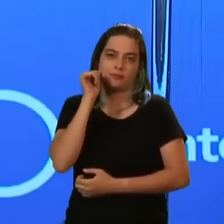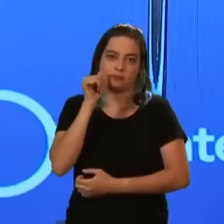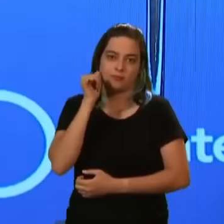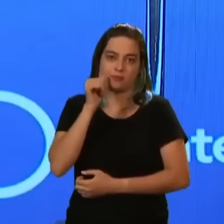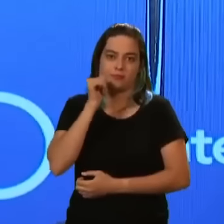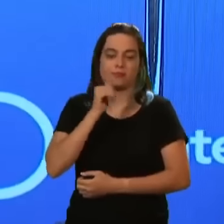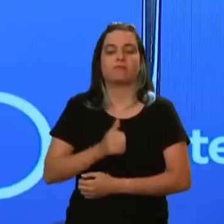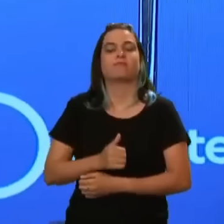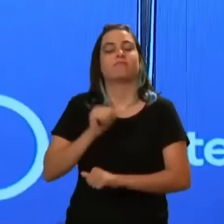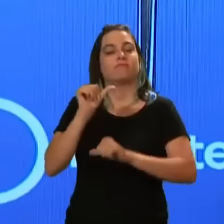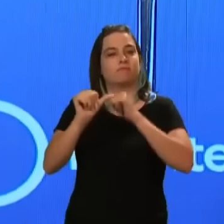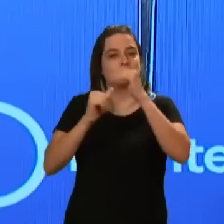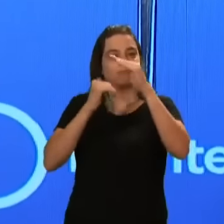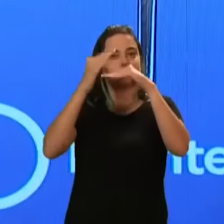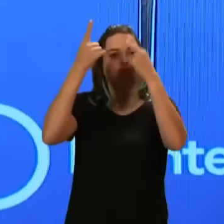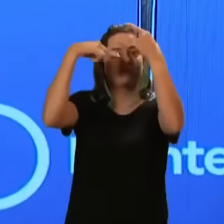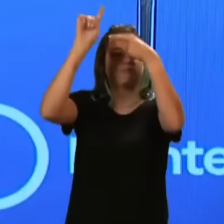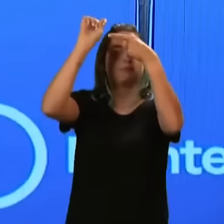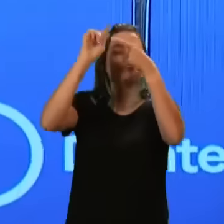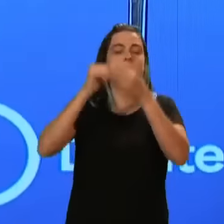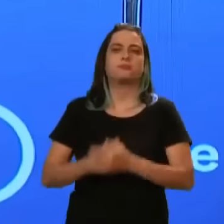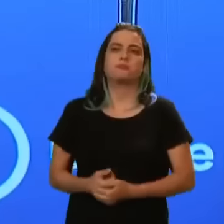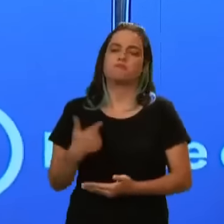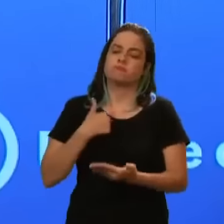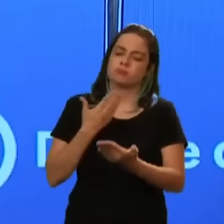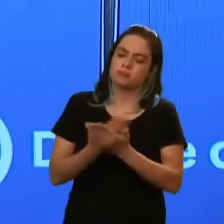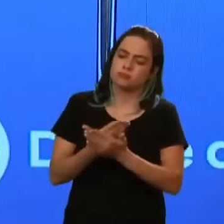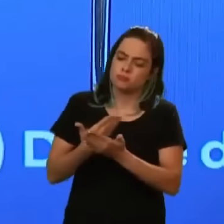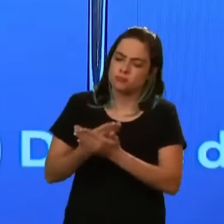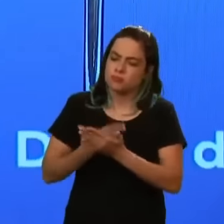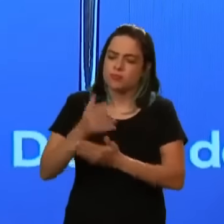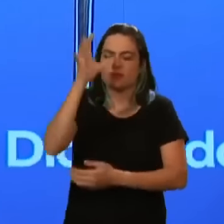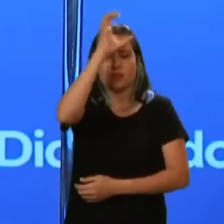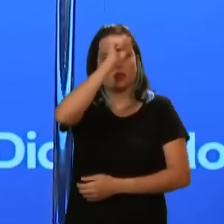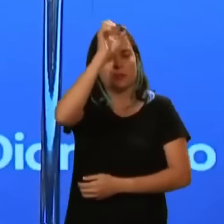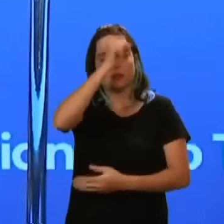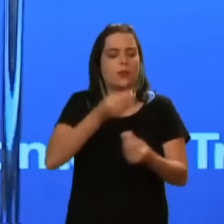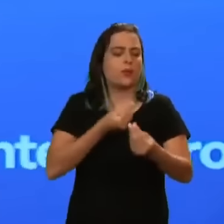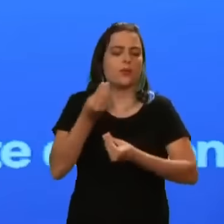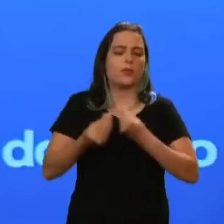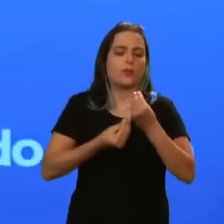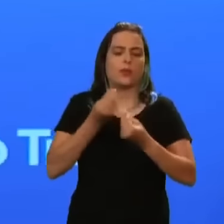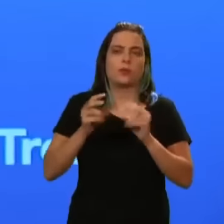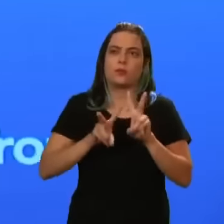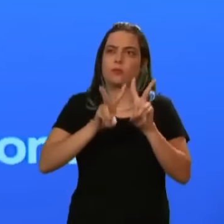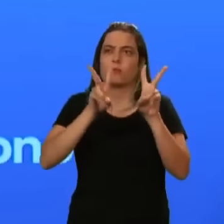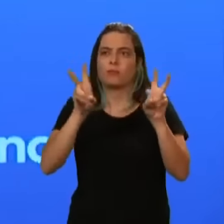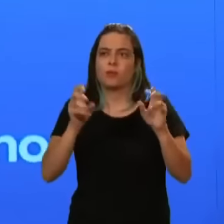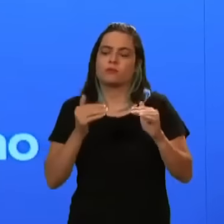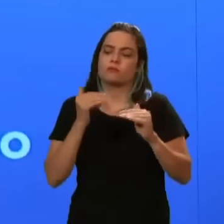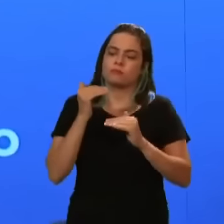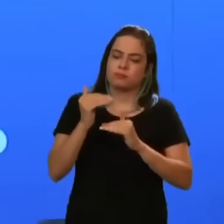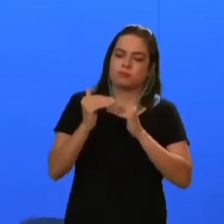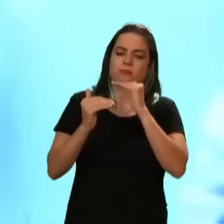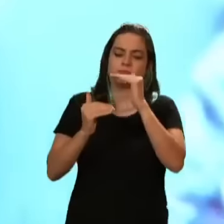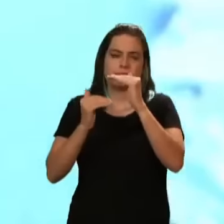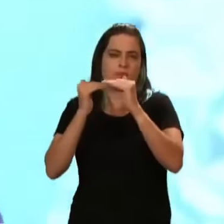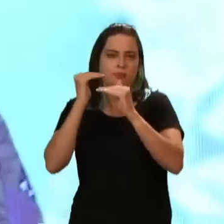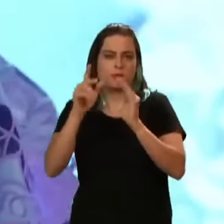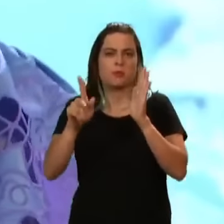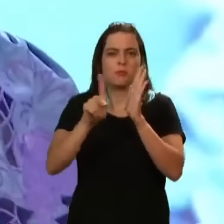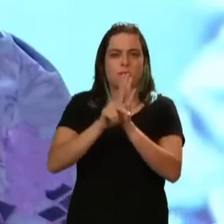lapidadas. E eu comecei a estudar e comecei a aprender muito sobre o processo de lapidação